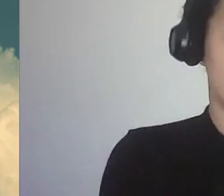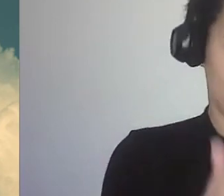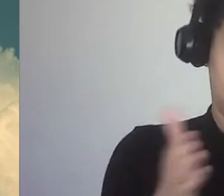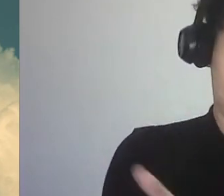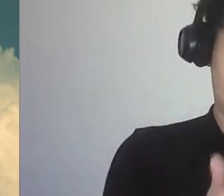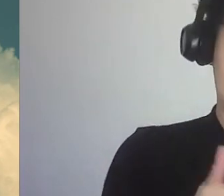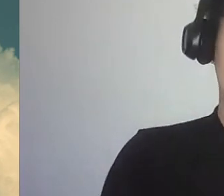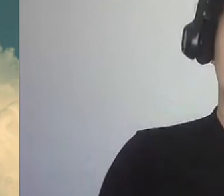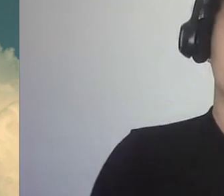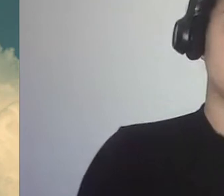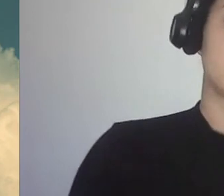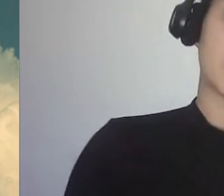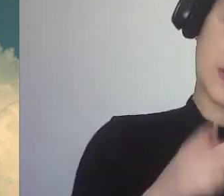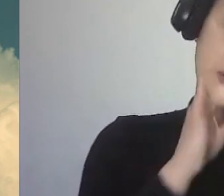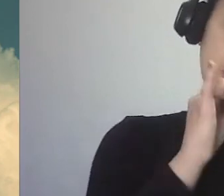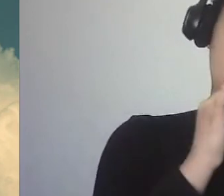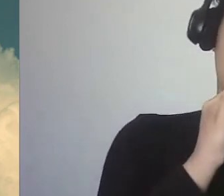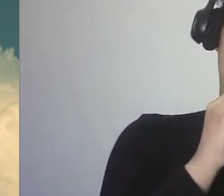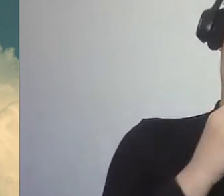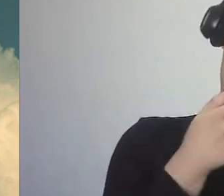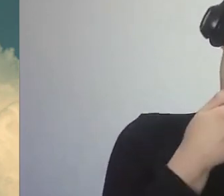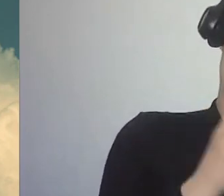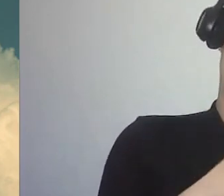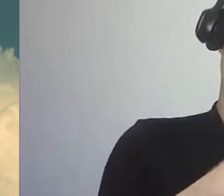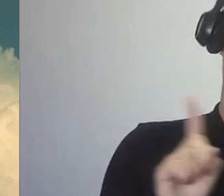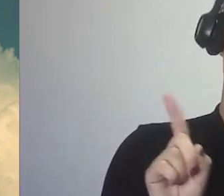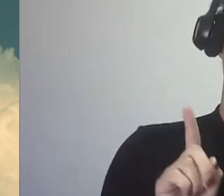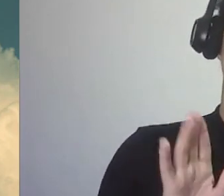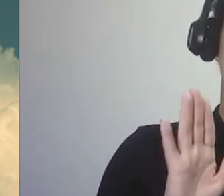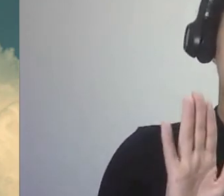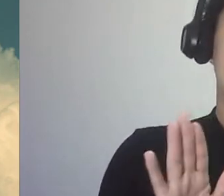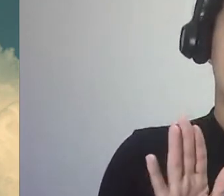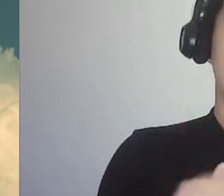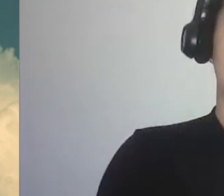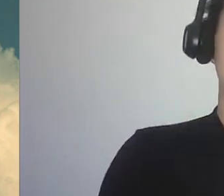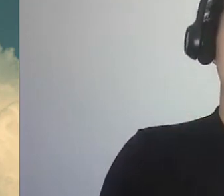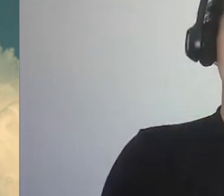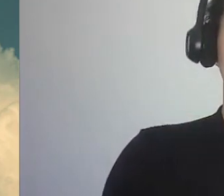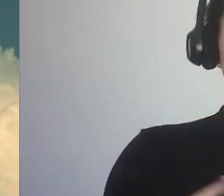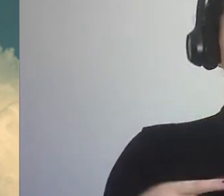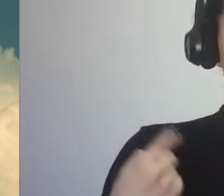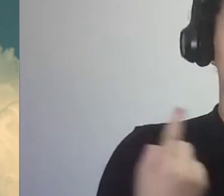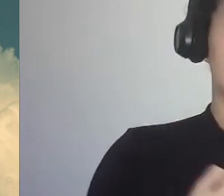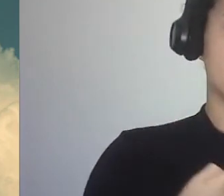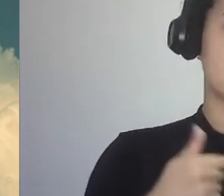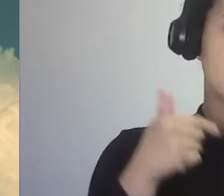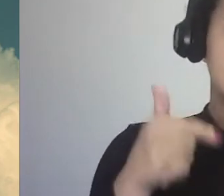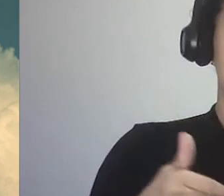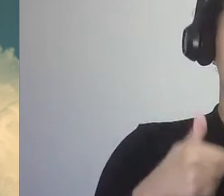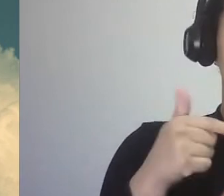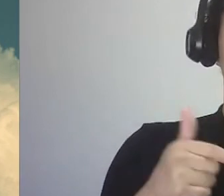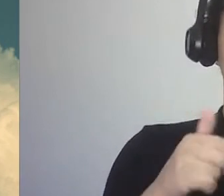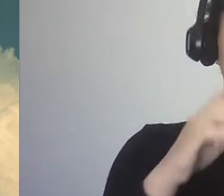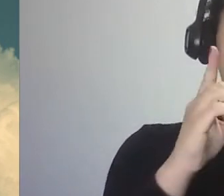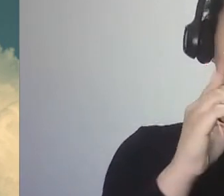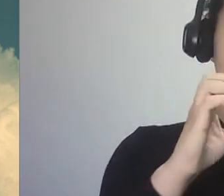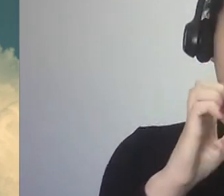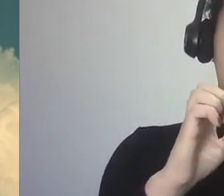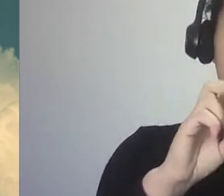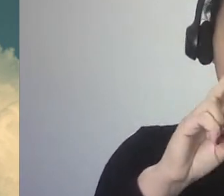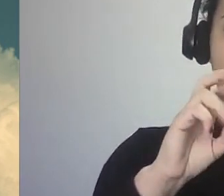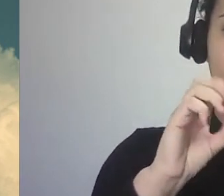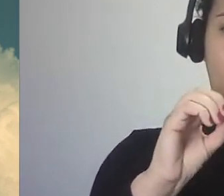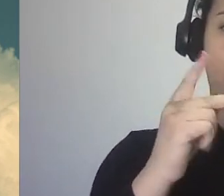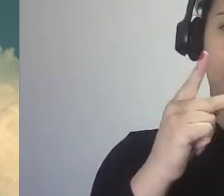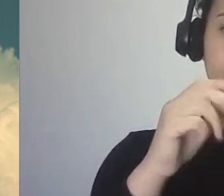específico eu diria que não tá mais a gente trabalha muito naquele modelo do devoxx até conseguir deve ser copos mas eu gosto muito daquele morte de